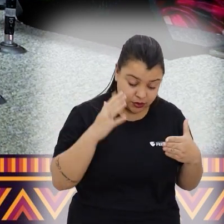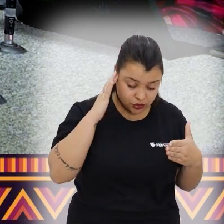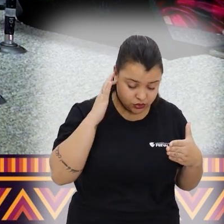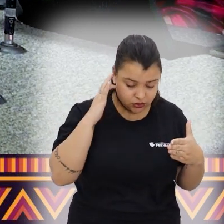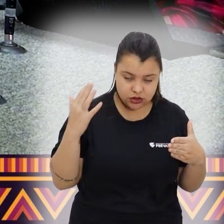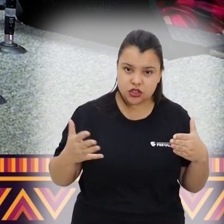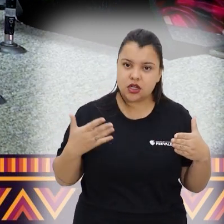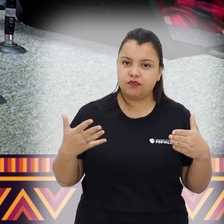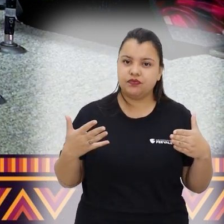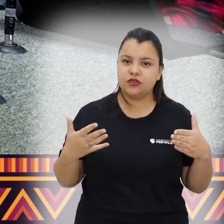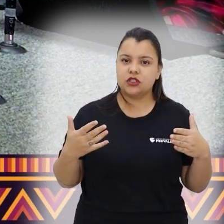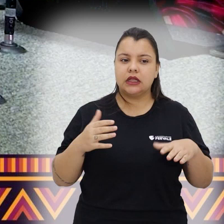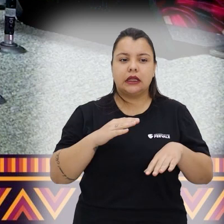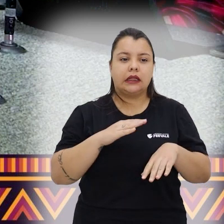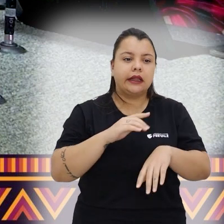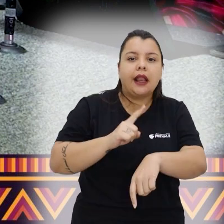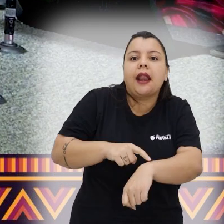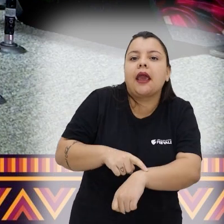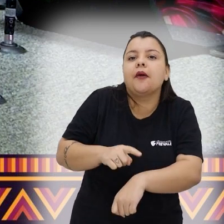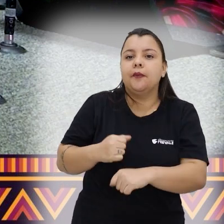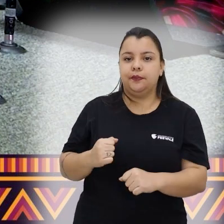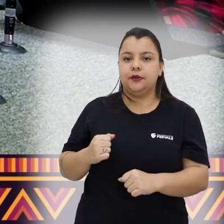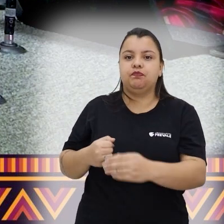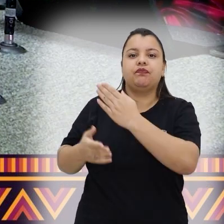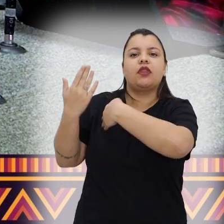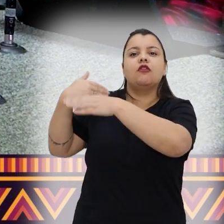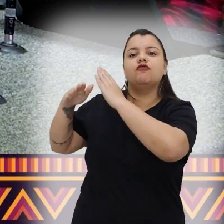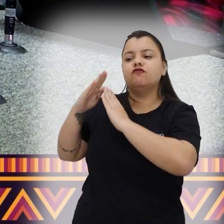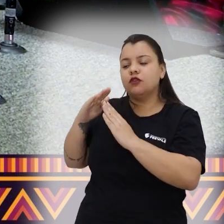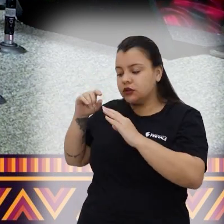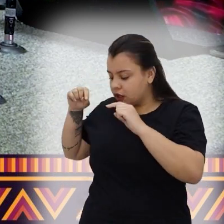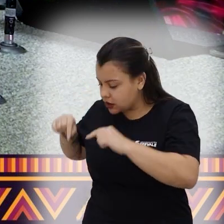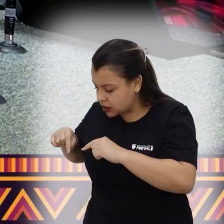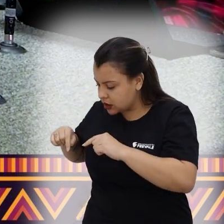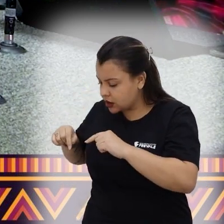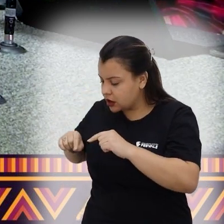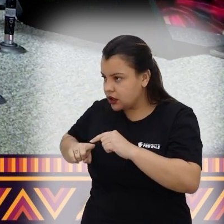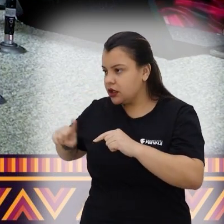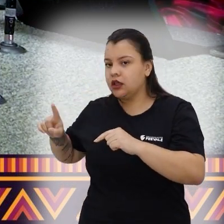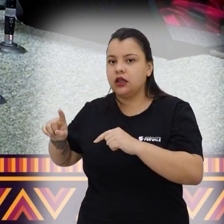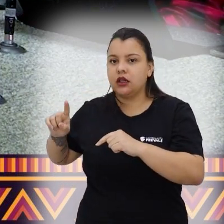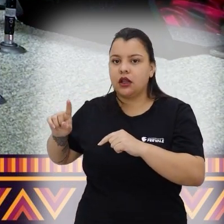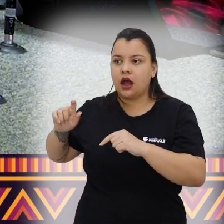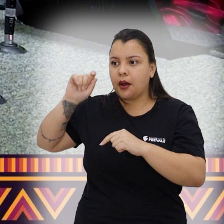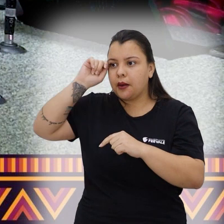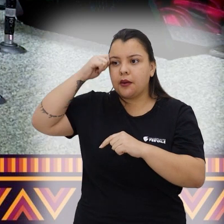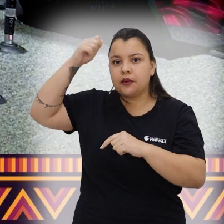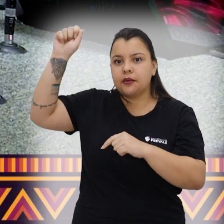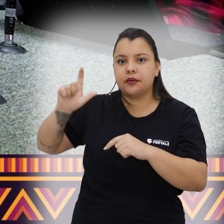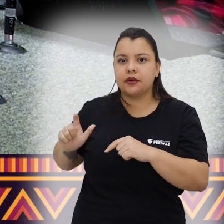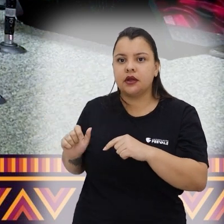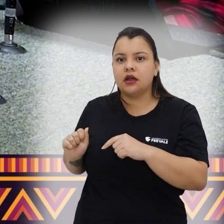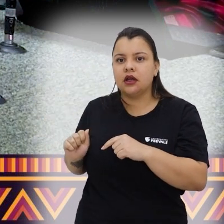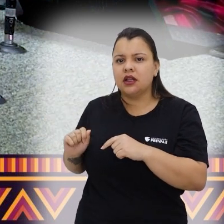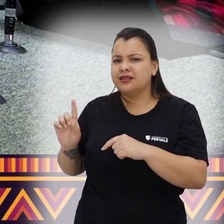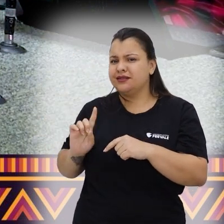nesse sentido temporal, de voltar a um determinado tempo para a Mãe África. Não, as nossas religiões,